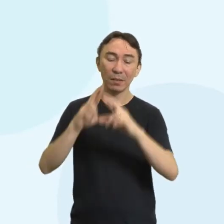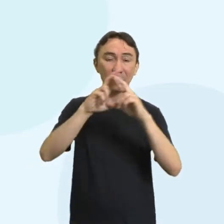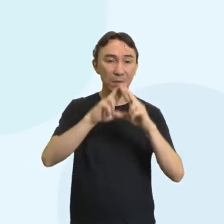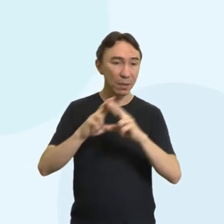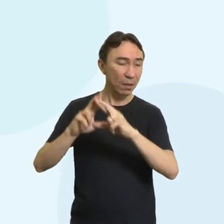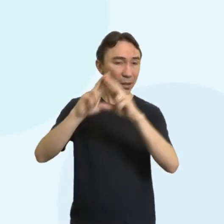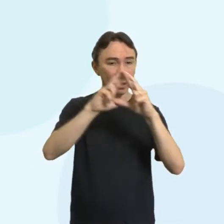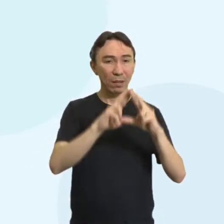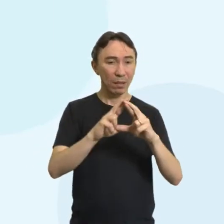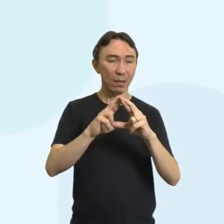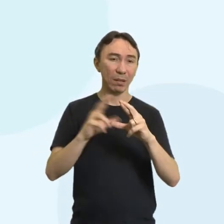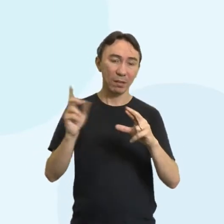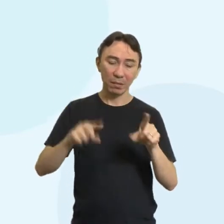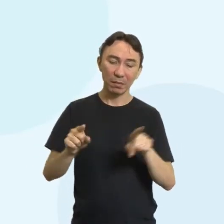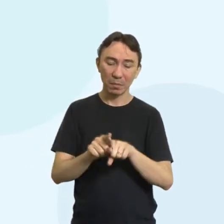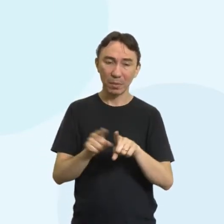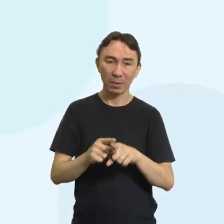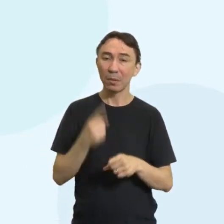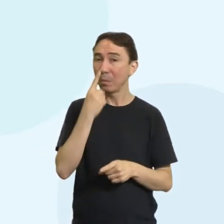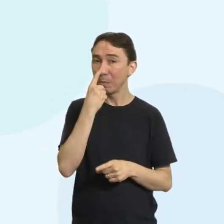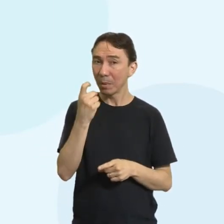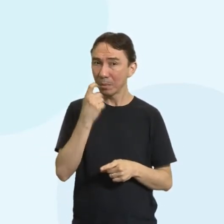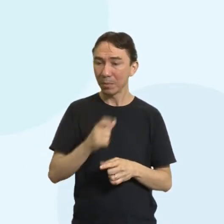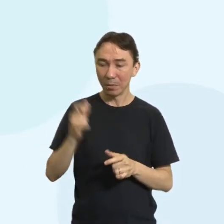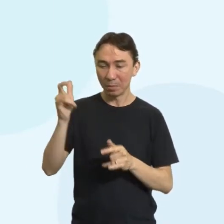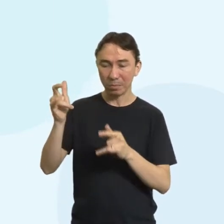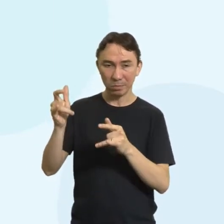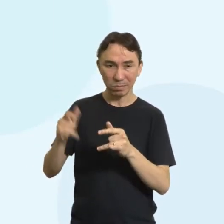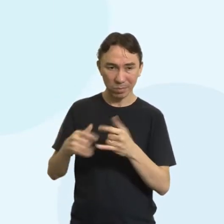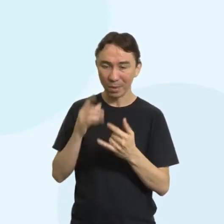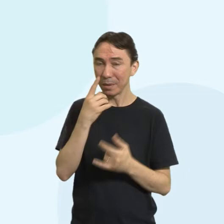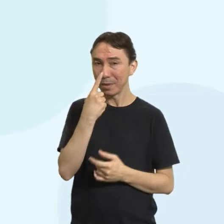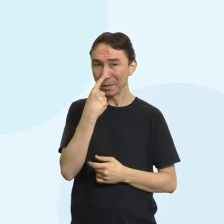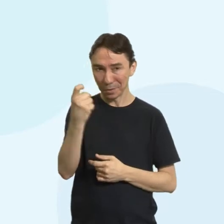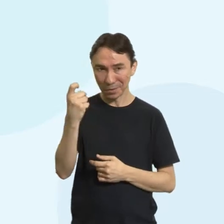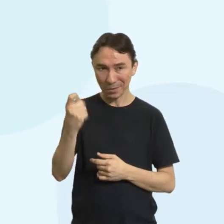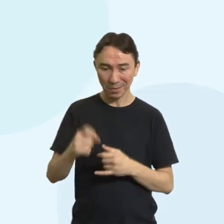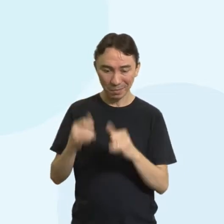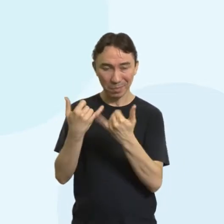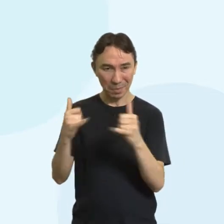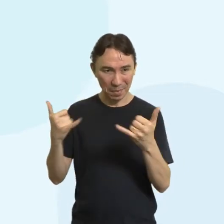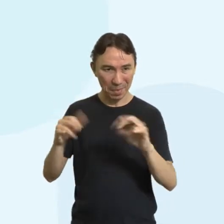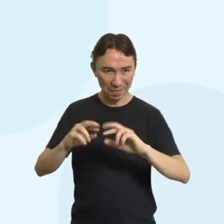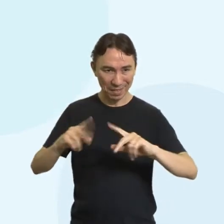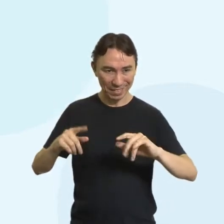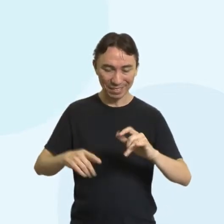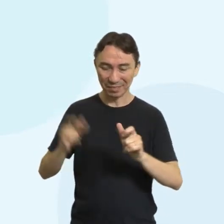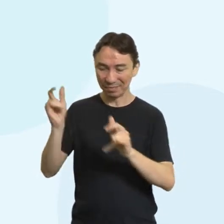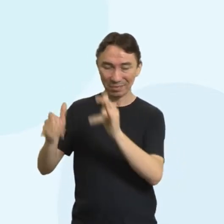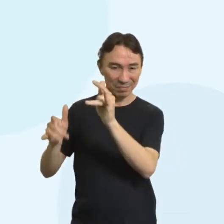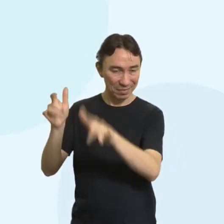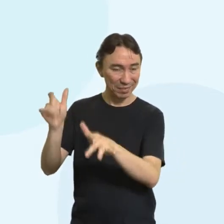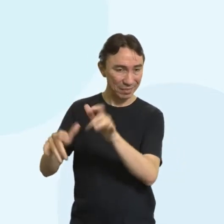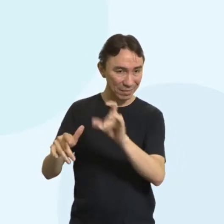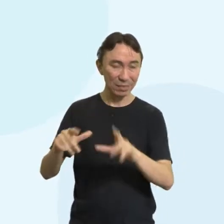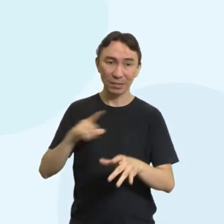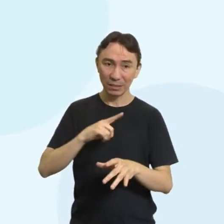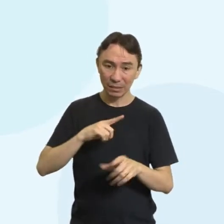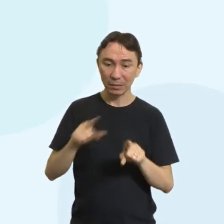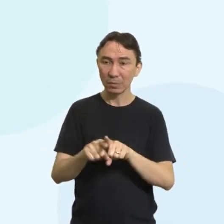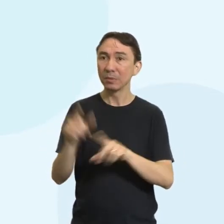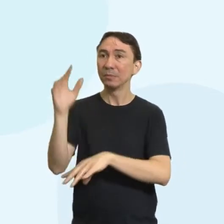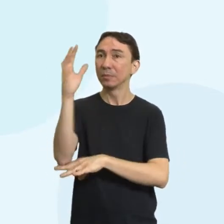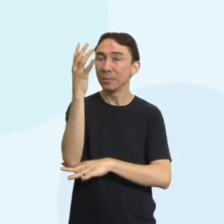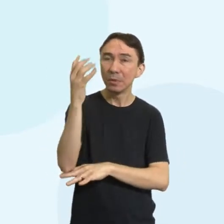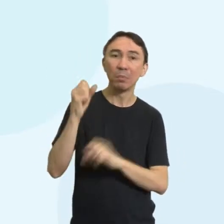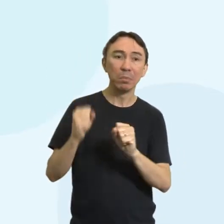conscientização do descarte correto de lixo eletrônico, bem como seus impactos ambientais. Abordamos também algumas atividades